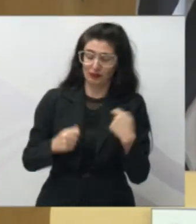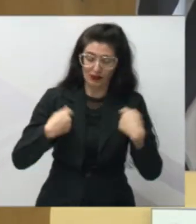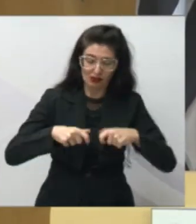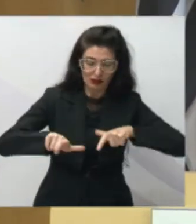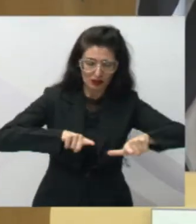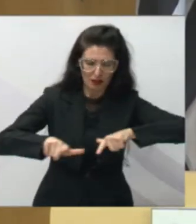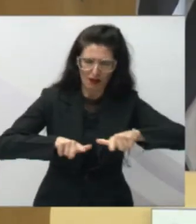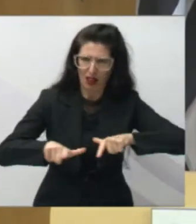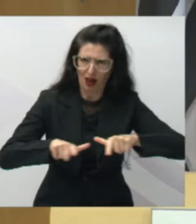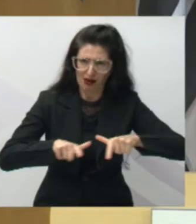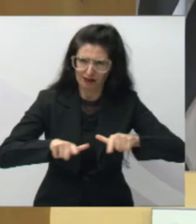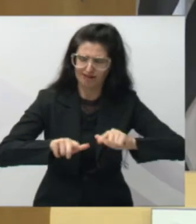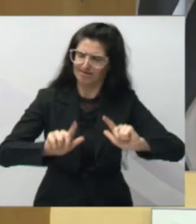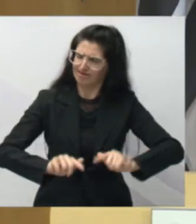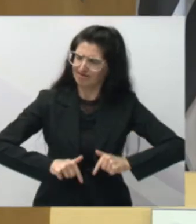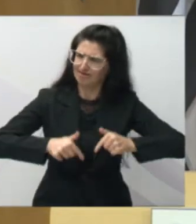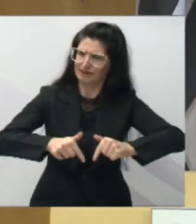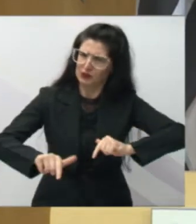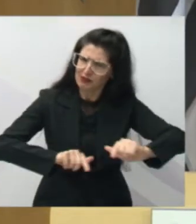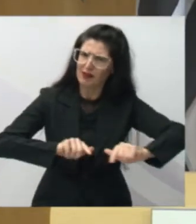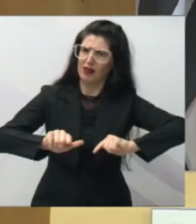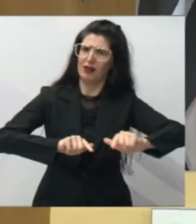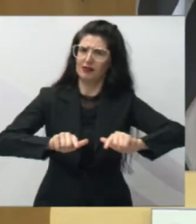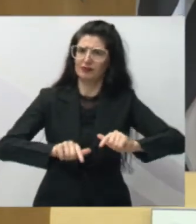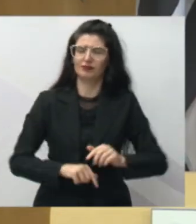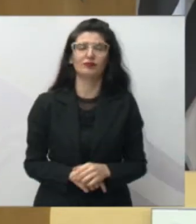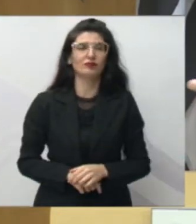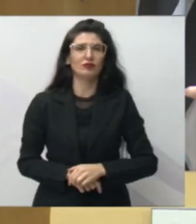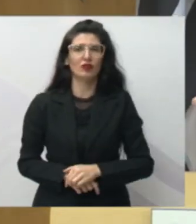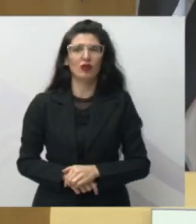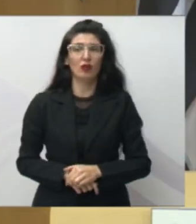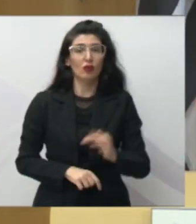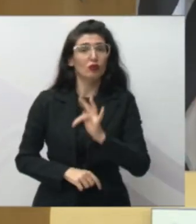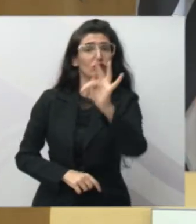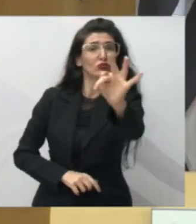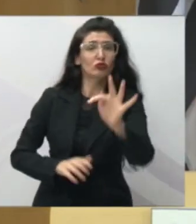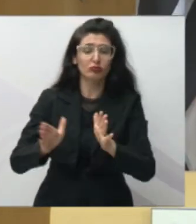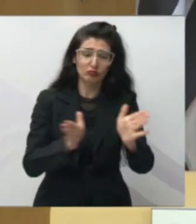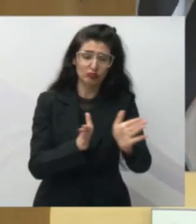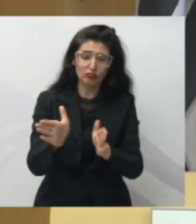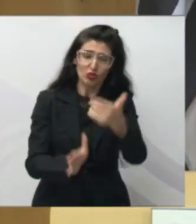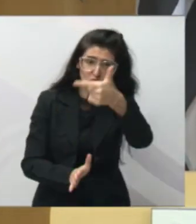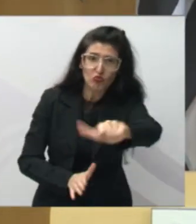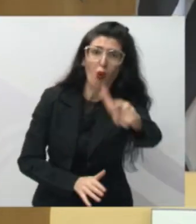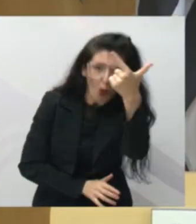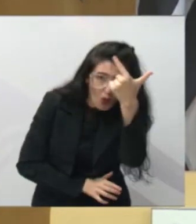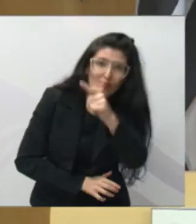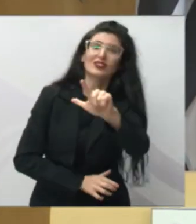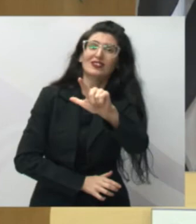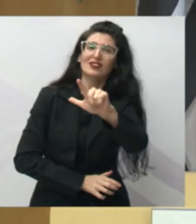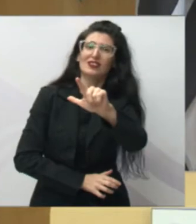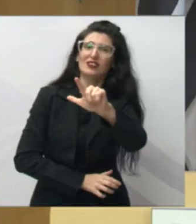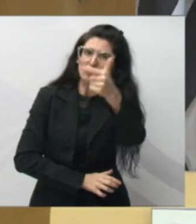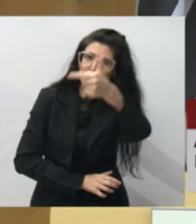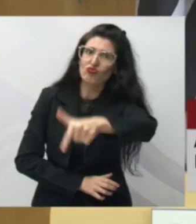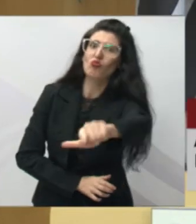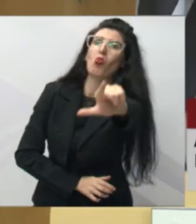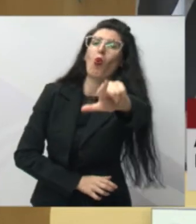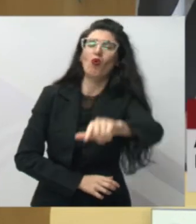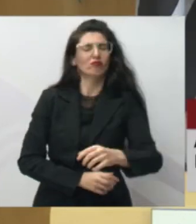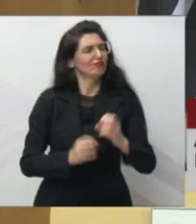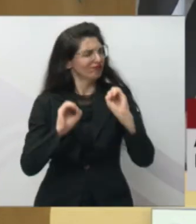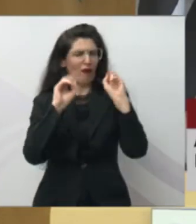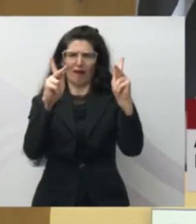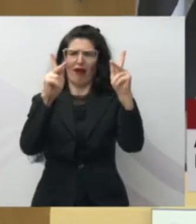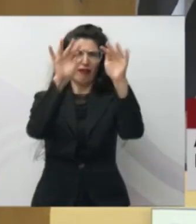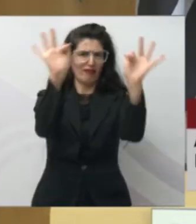à luta, e quem foi eleito aqui nessa cidade vai ser feliz de estar aqui.